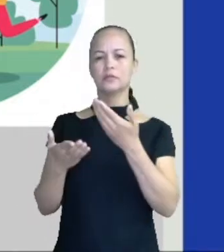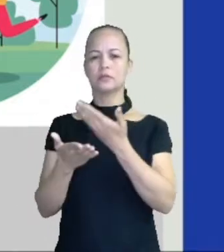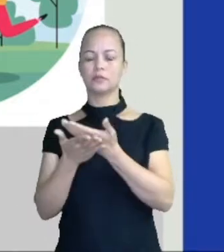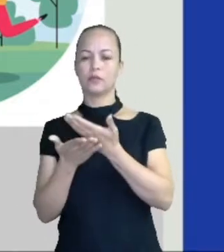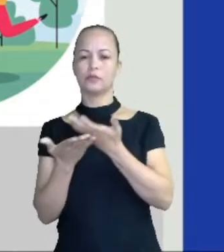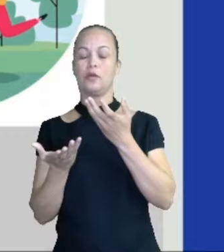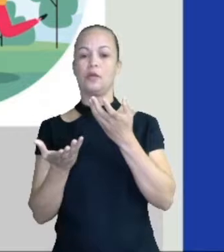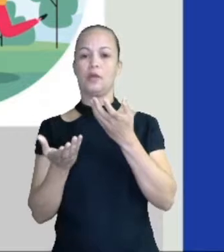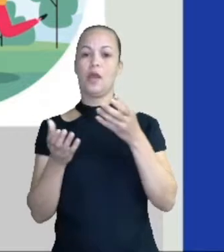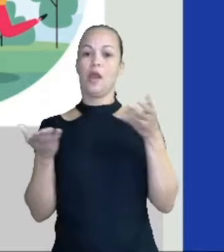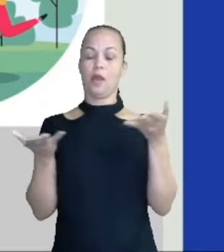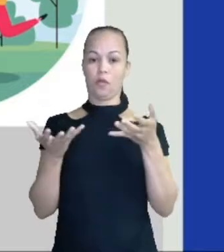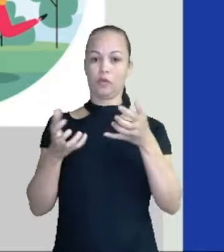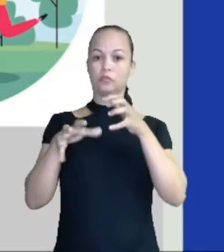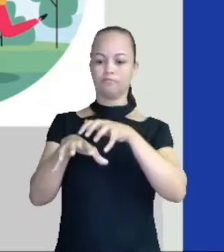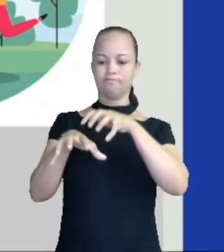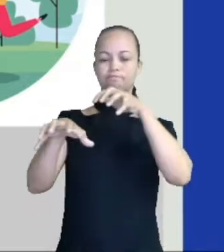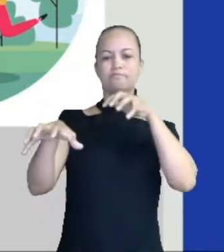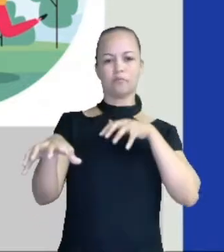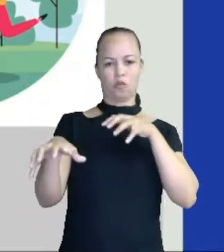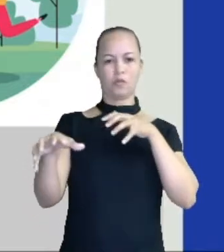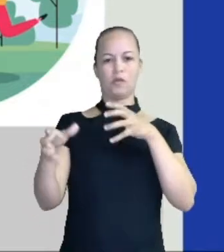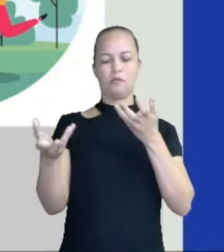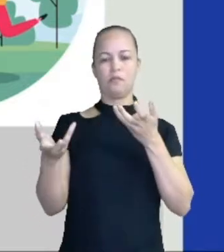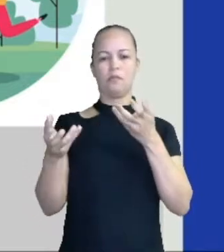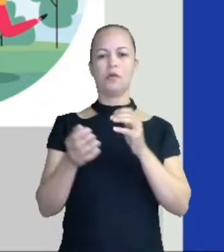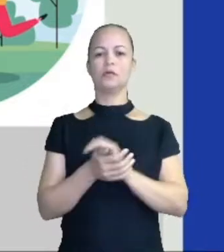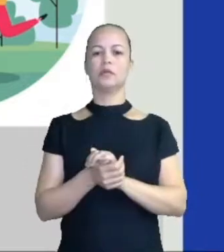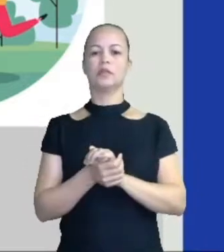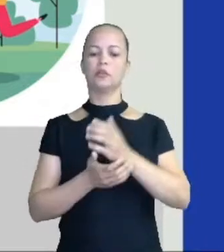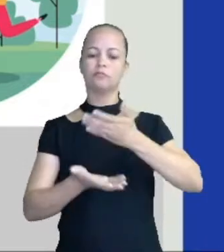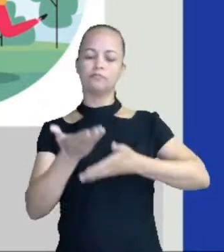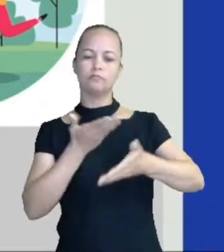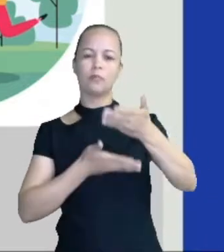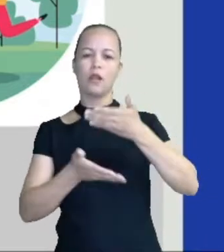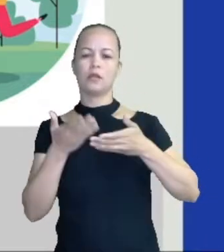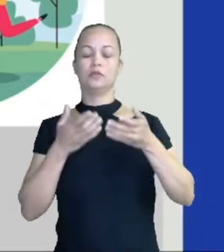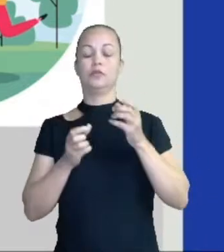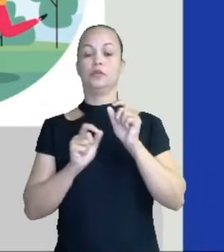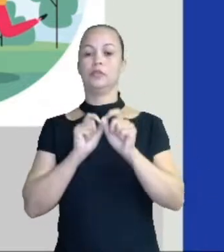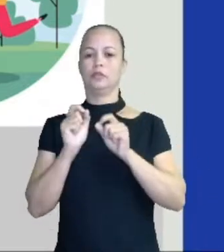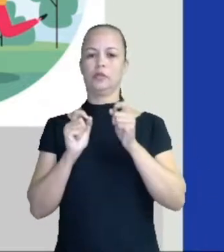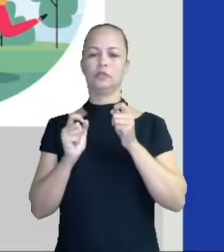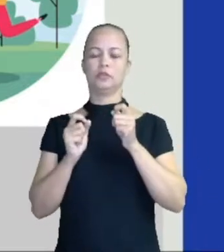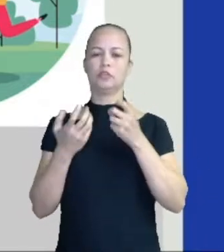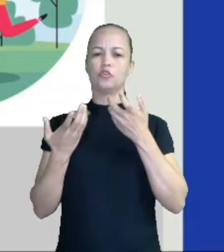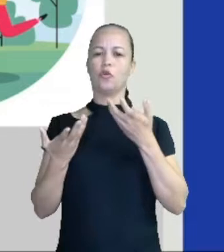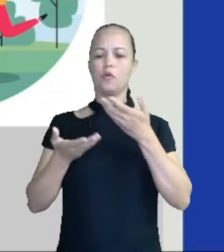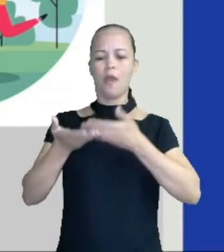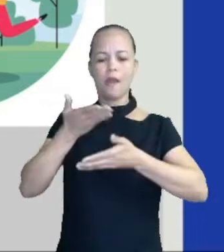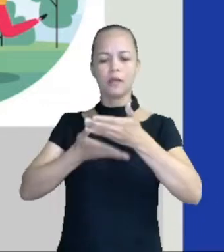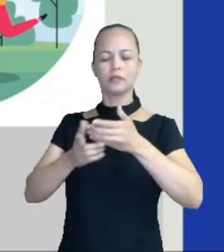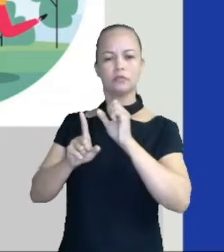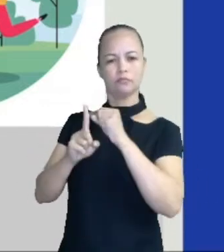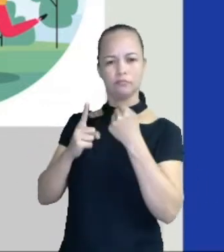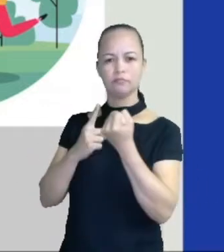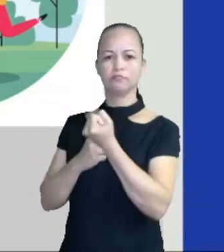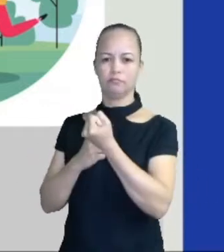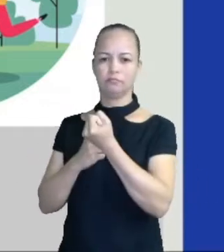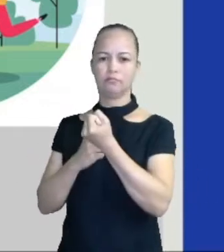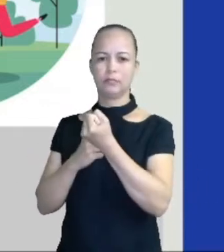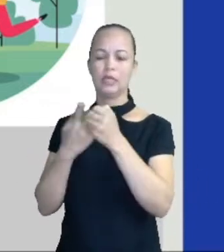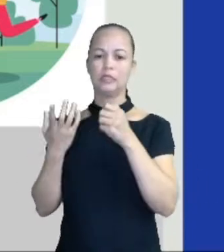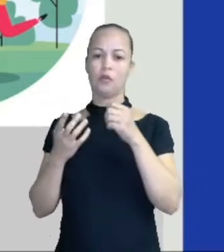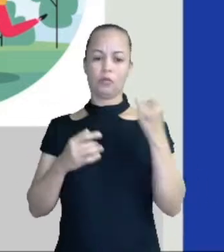vendo de forma remota, né? Ou seja, todas essas relações são ditas como relações sociais e elas são fundamentais para que